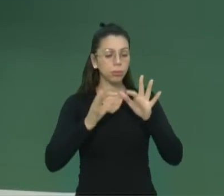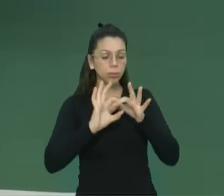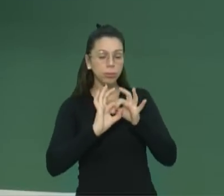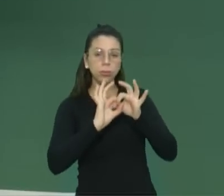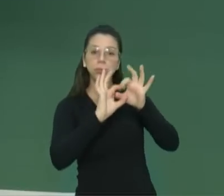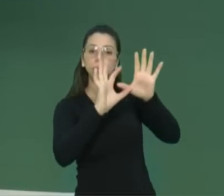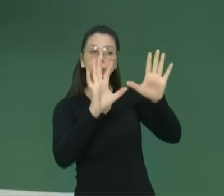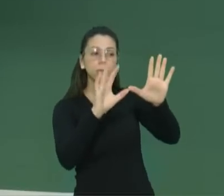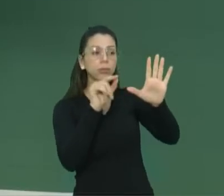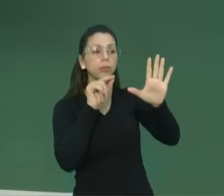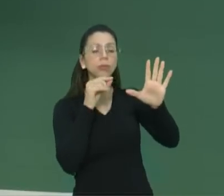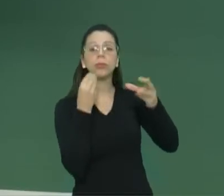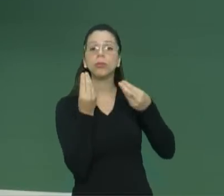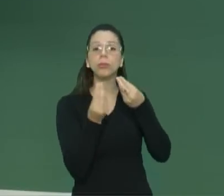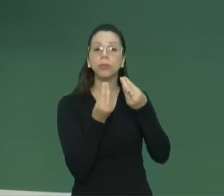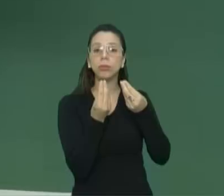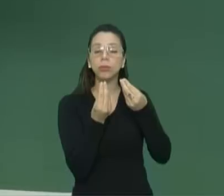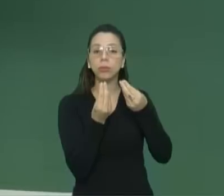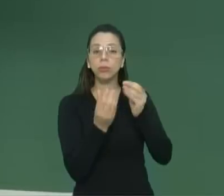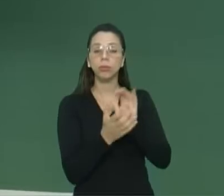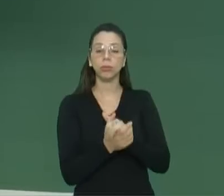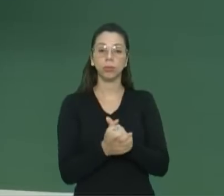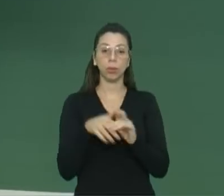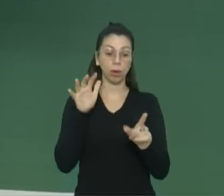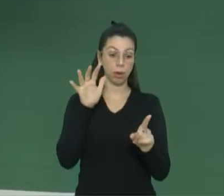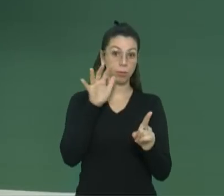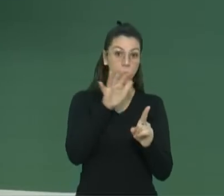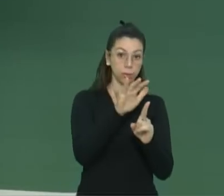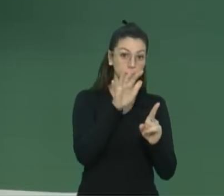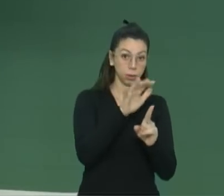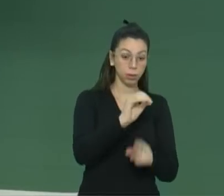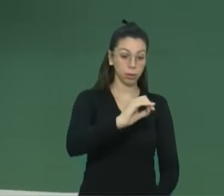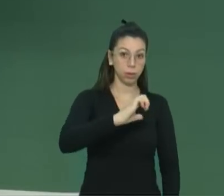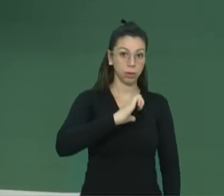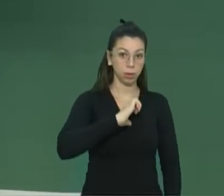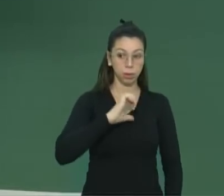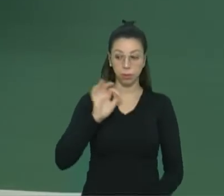se envolve? E isso vai influenciar a ética e a política.